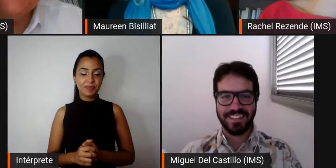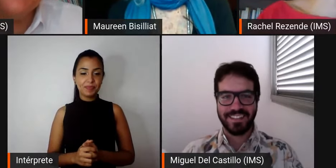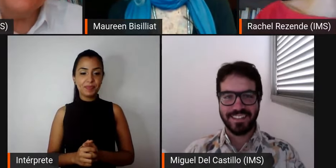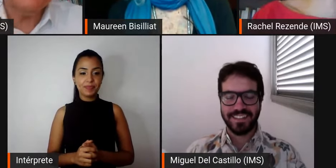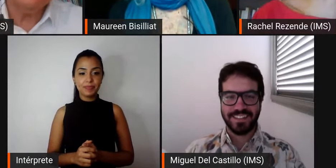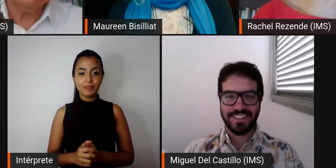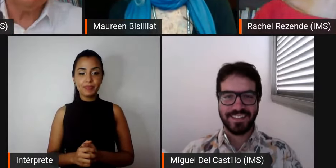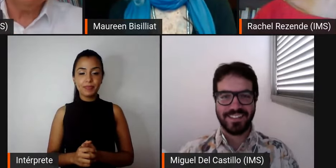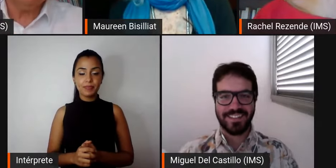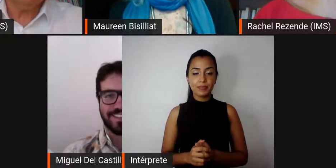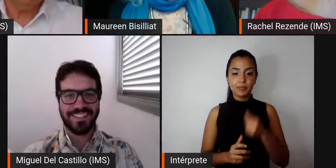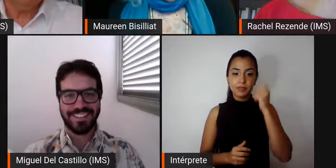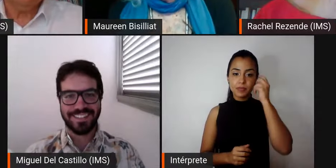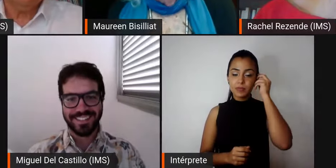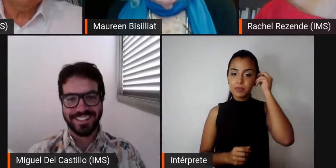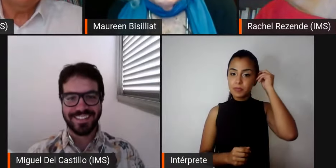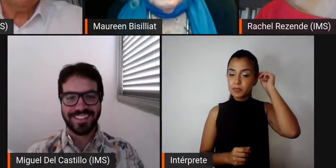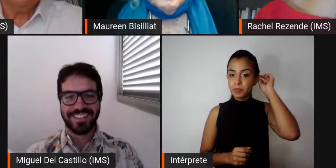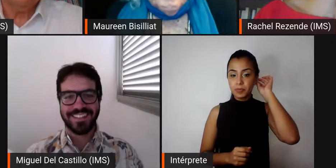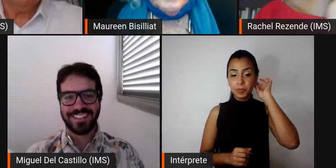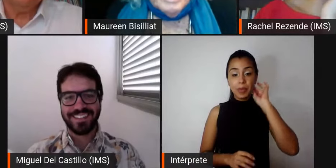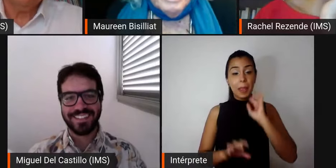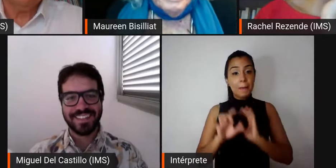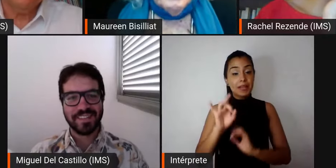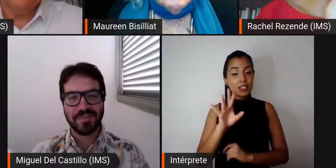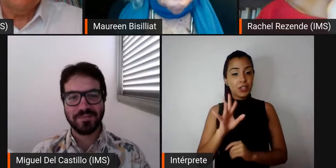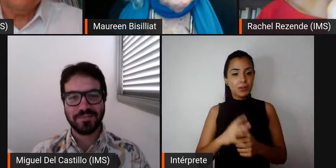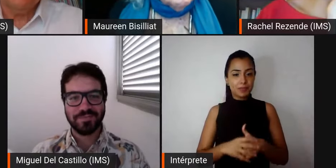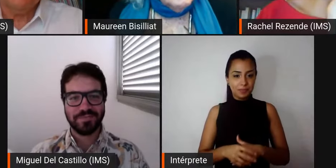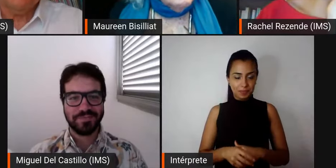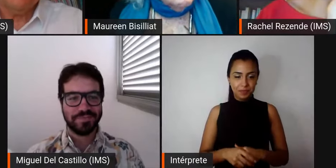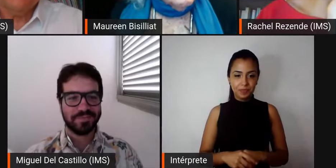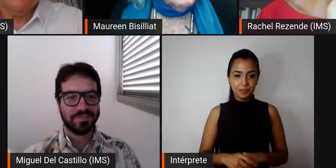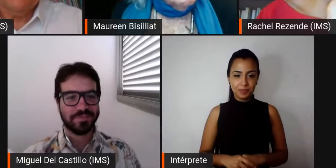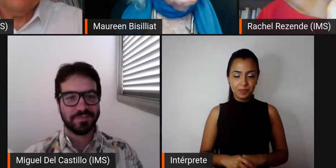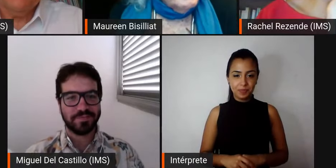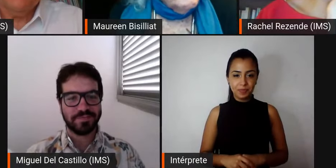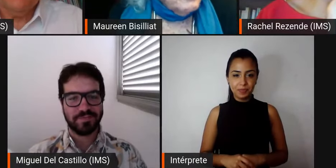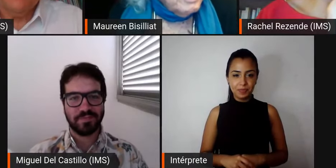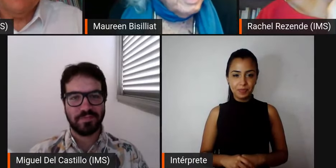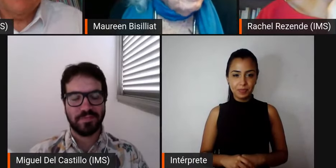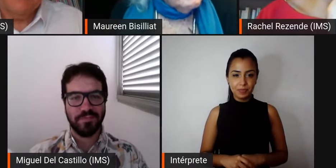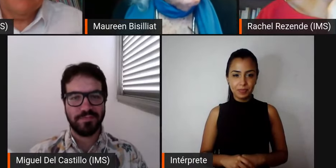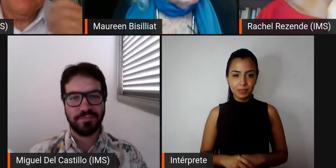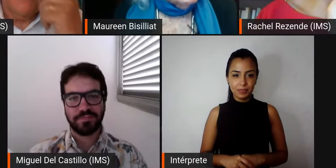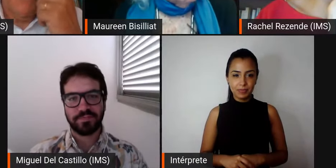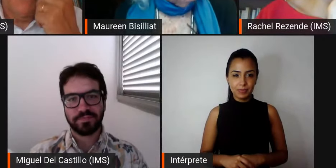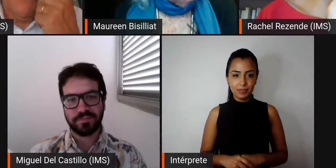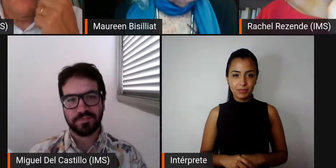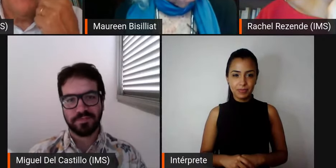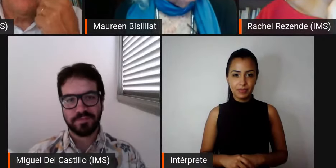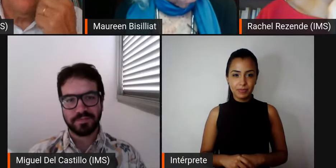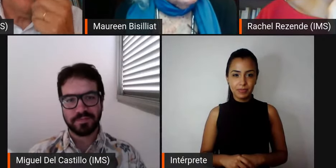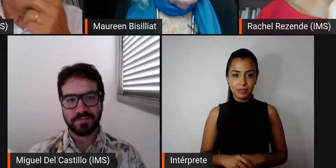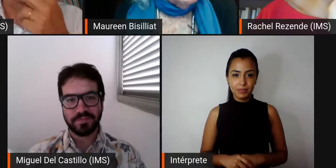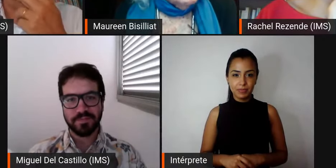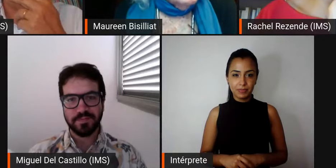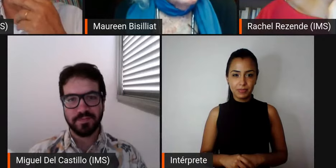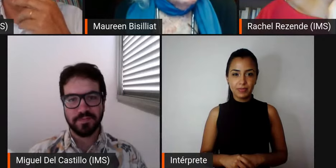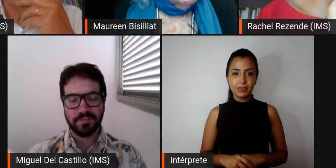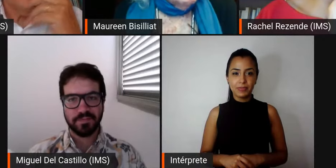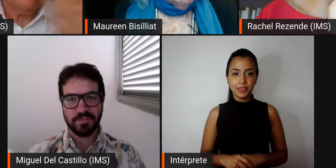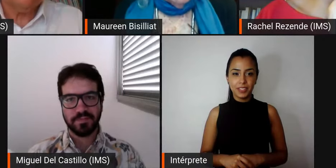É, mas surpreendeu porque assim. Entramos lá, o Caio me levou lá, o Carlos, chegamos